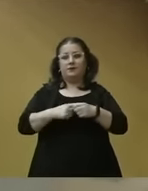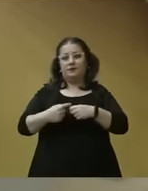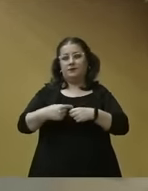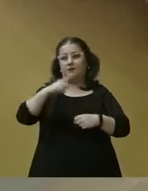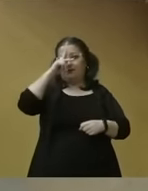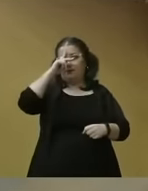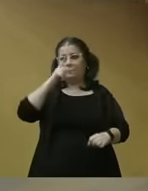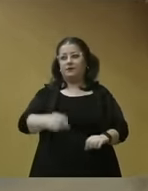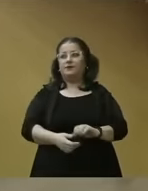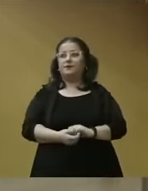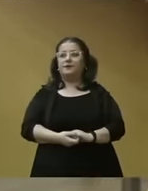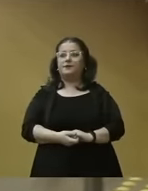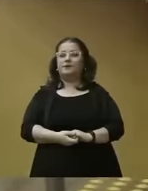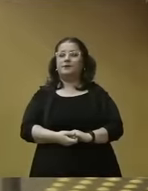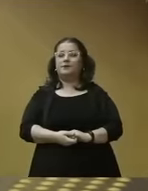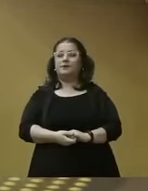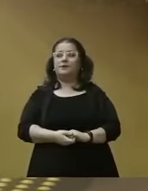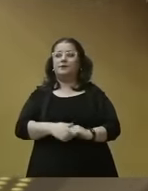Pelotas.